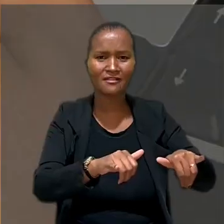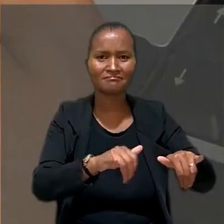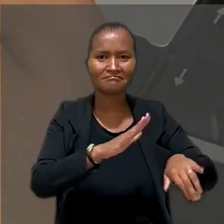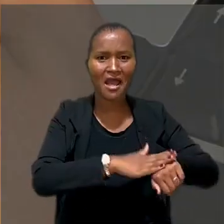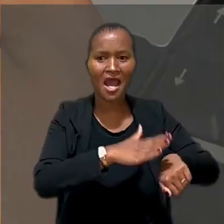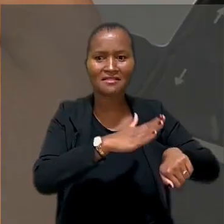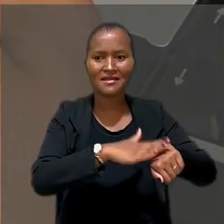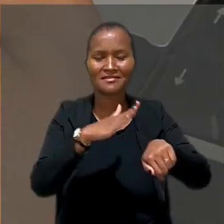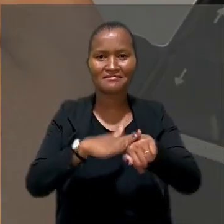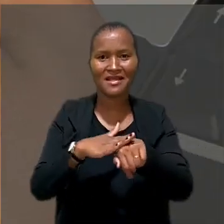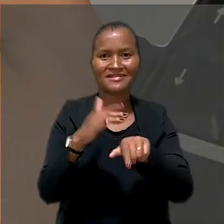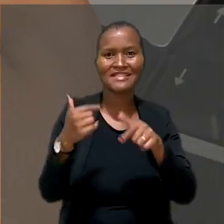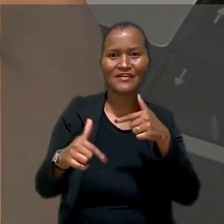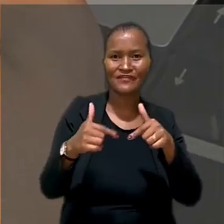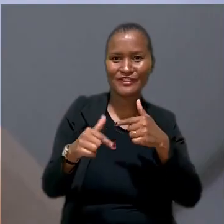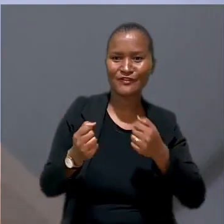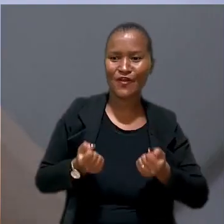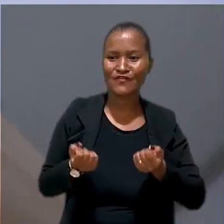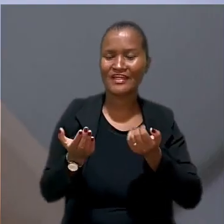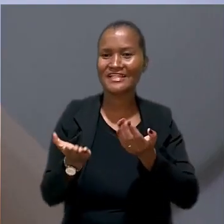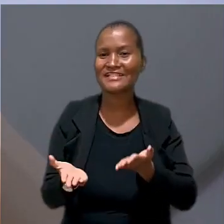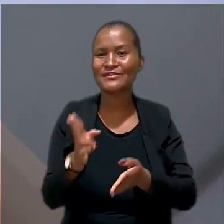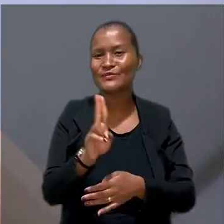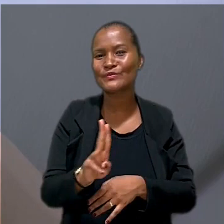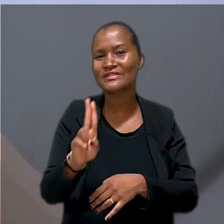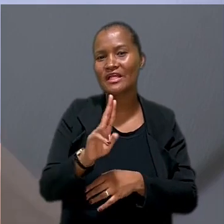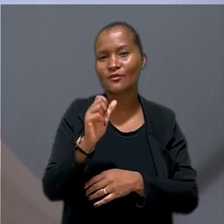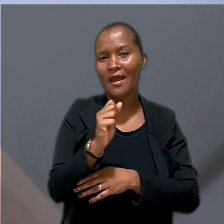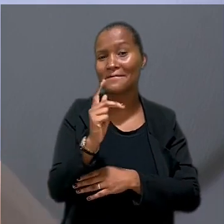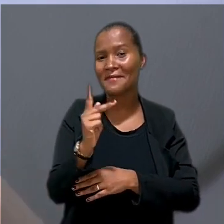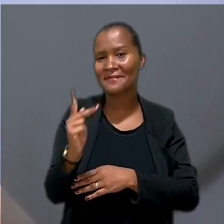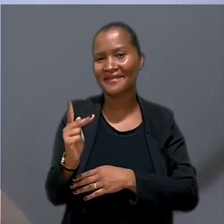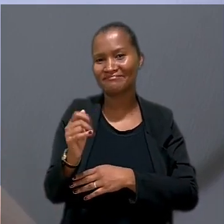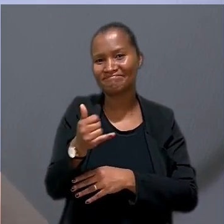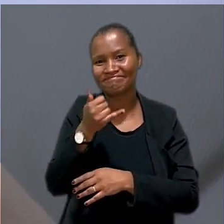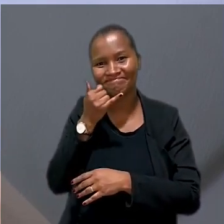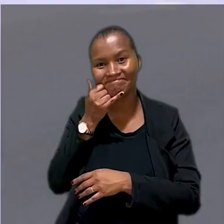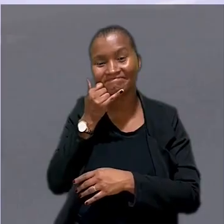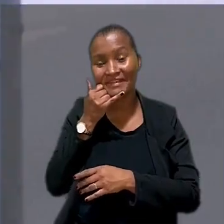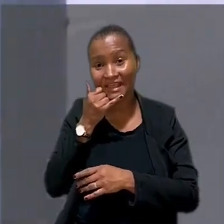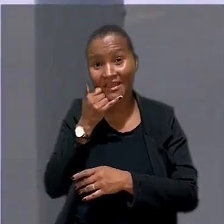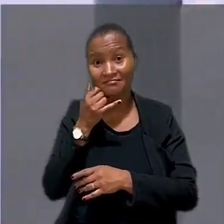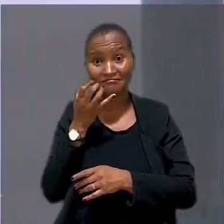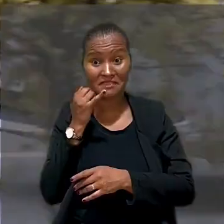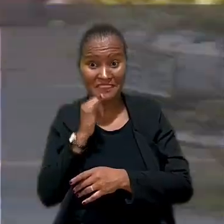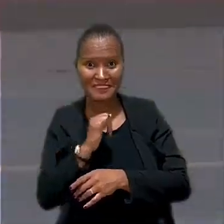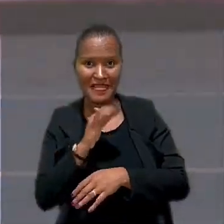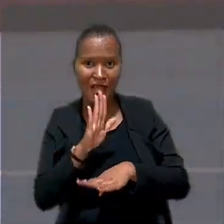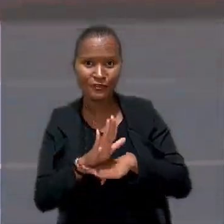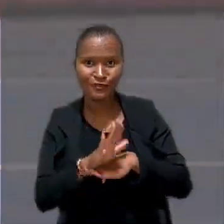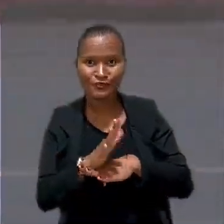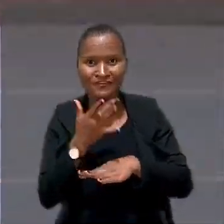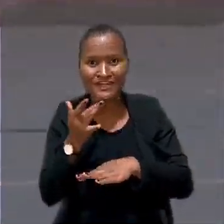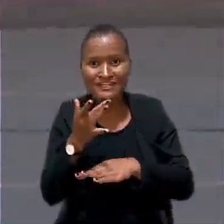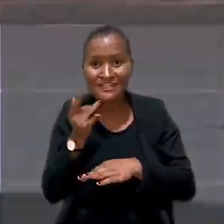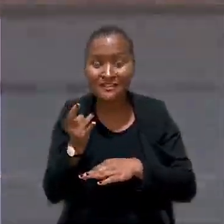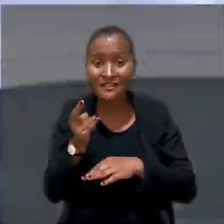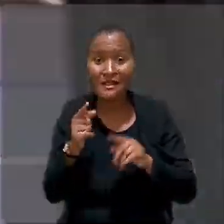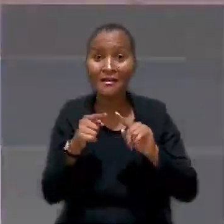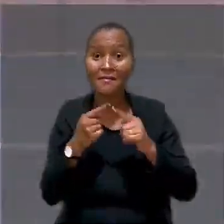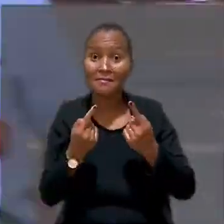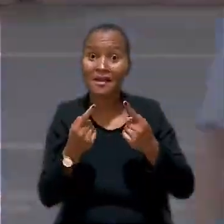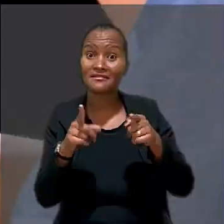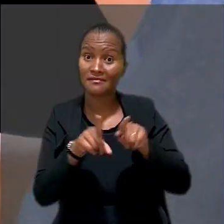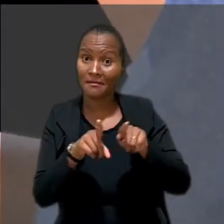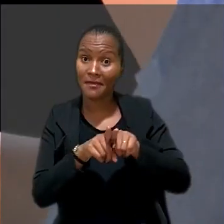supermercado. Cada vez mais esses serviços são oferecidos por aplicativos de celular. E se eles facilitam a nossa vida,